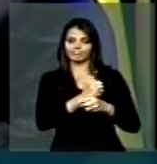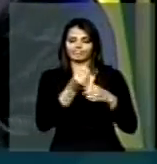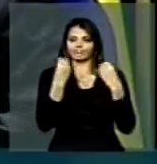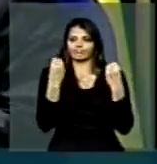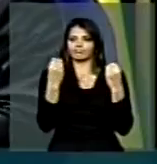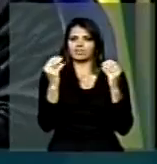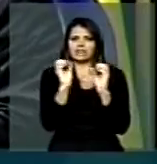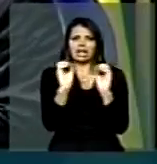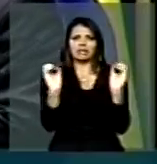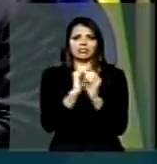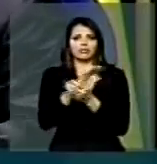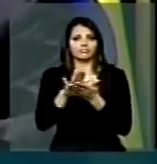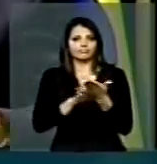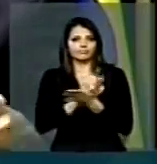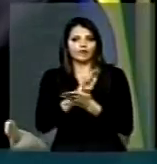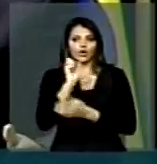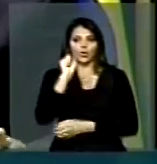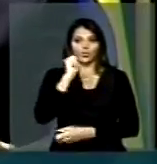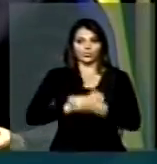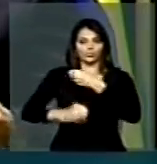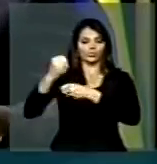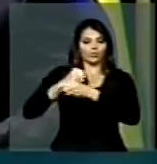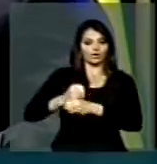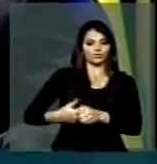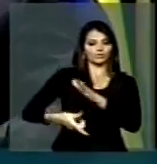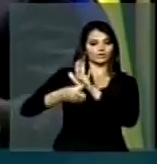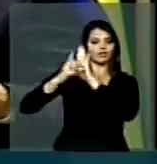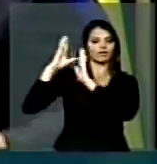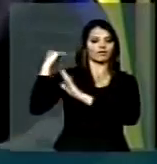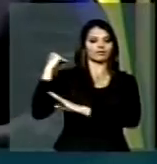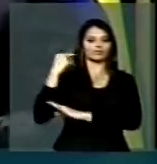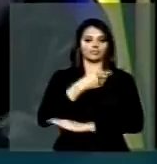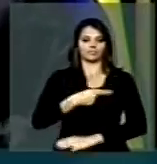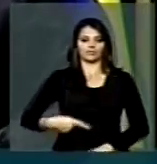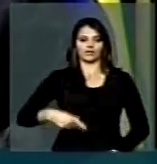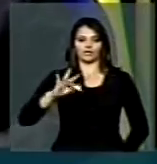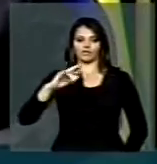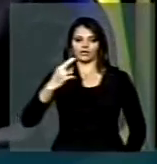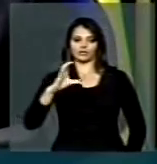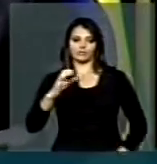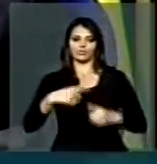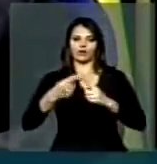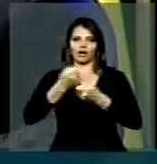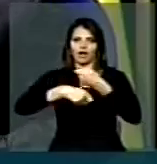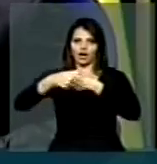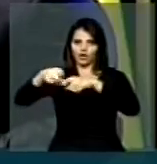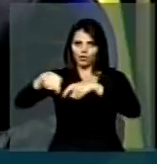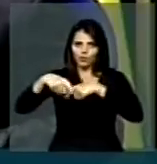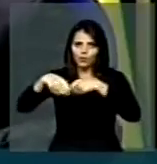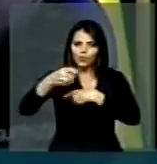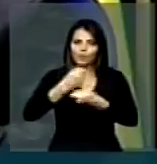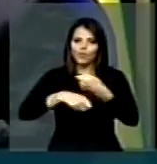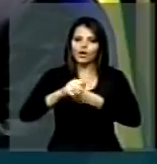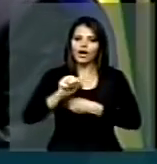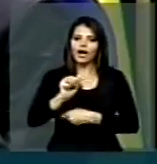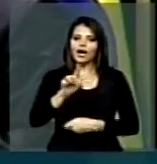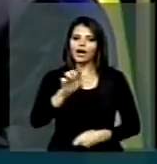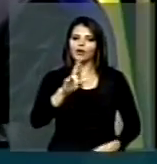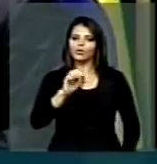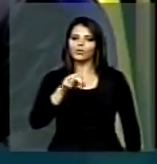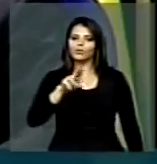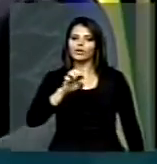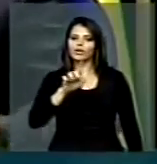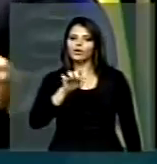Absolutamente nada. Nos 8 anos anteriores, em função da força do agronegócio, mas em especial em razão das